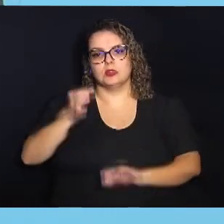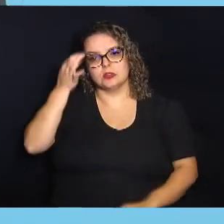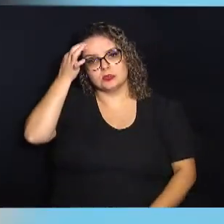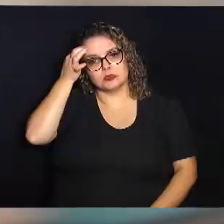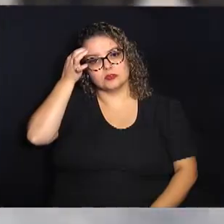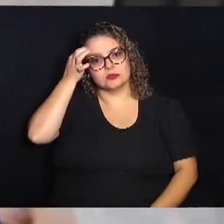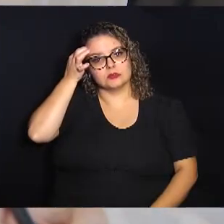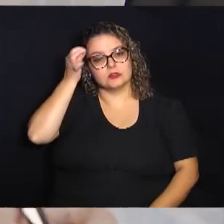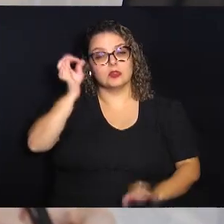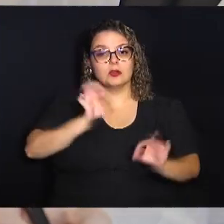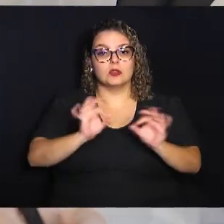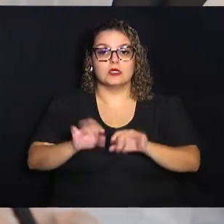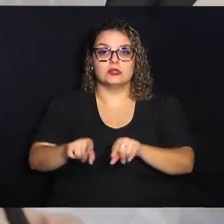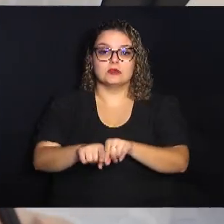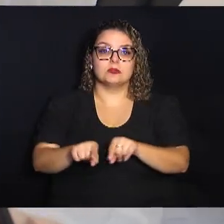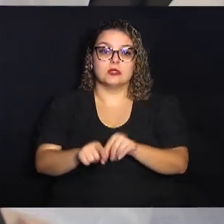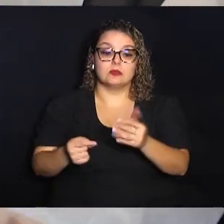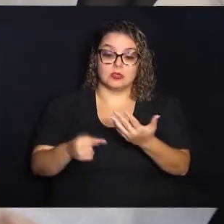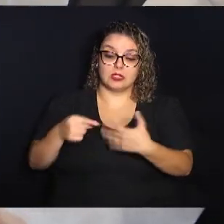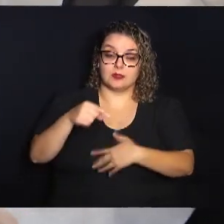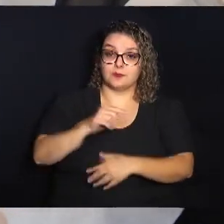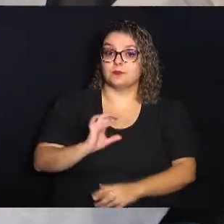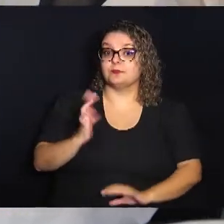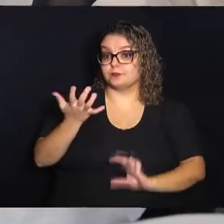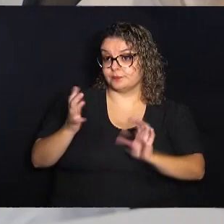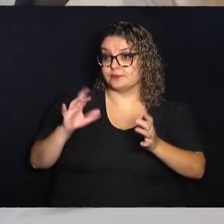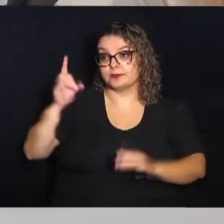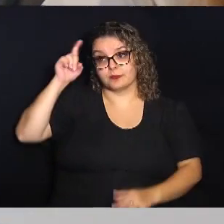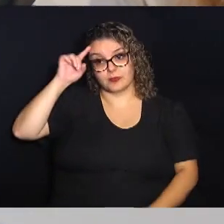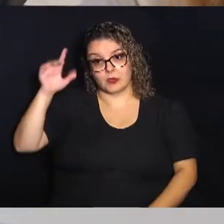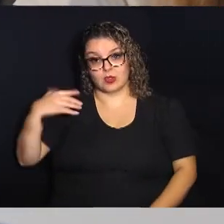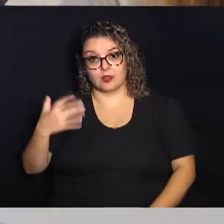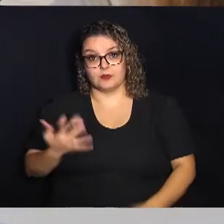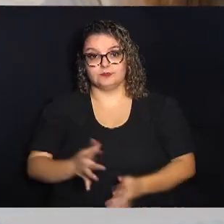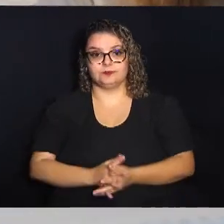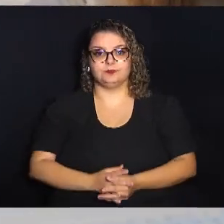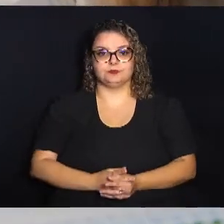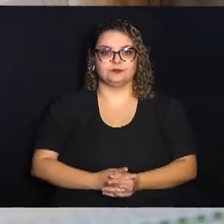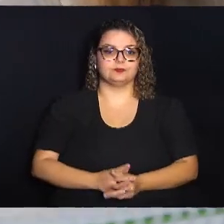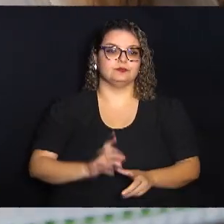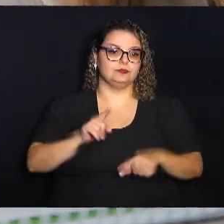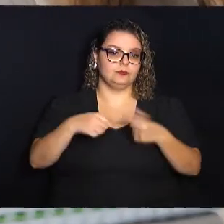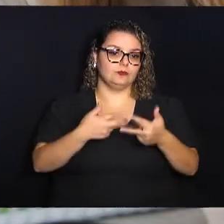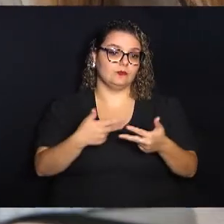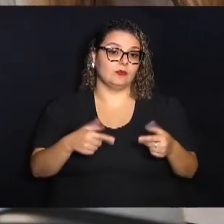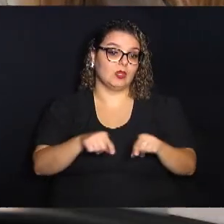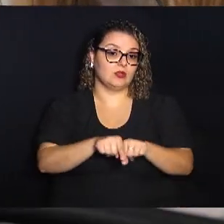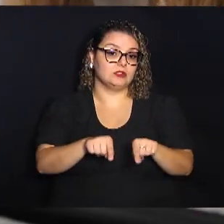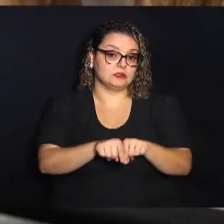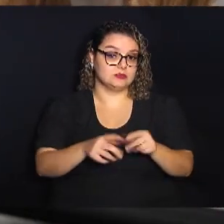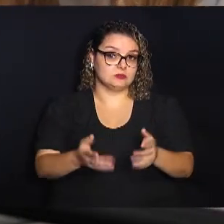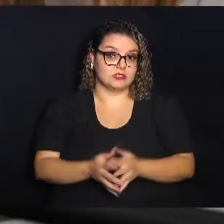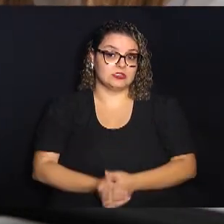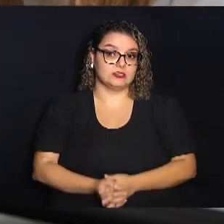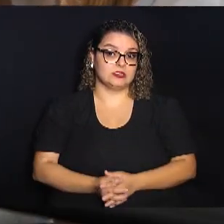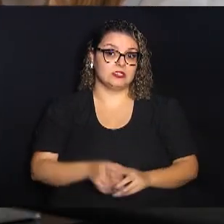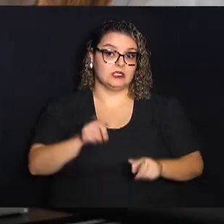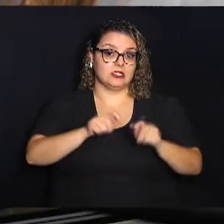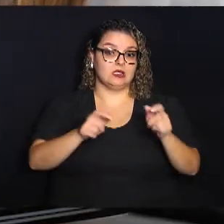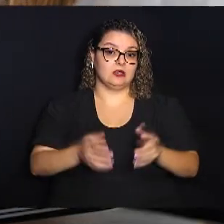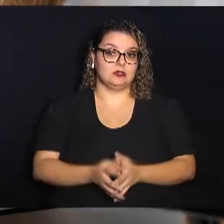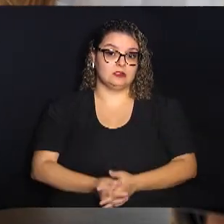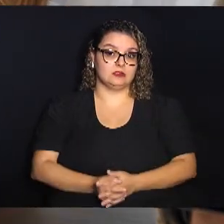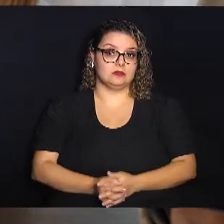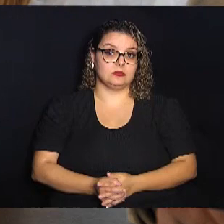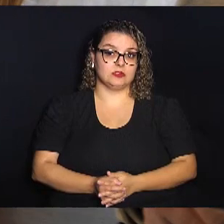a organização, mas também para essas questões que vão surgir no dia a dia. Bom, outra situação também que as pessoas,